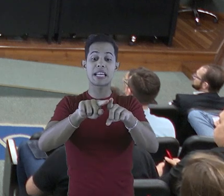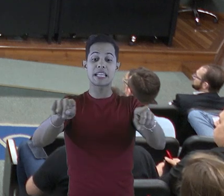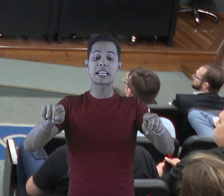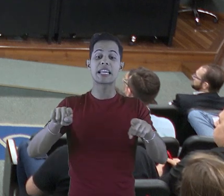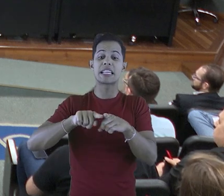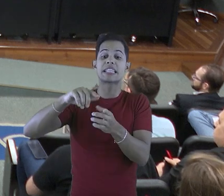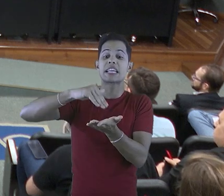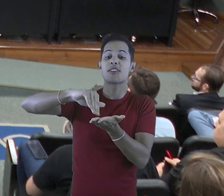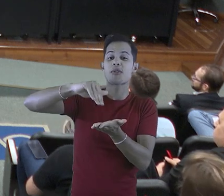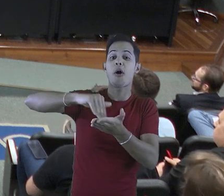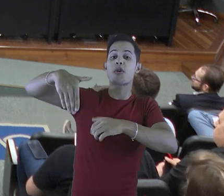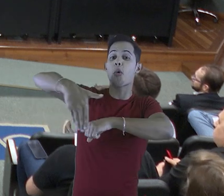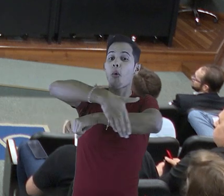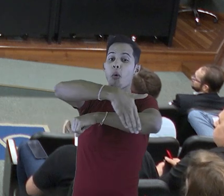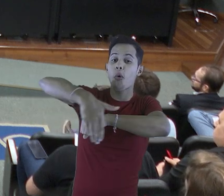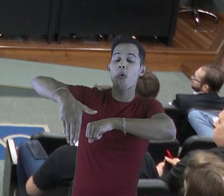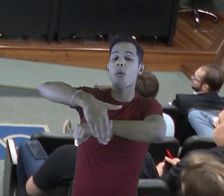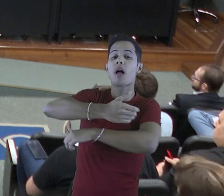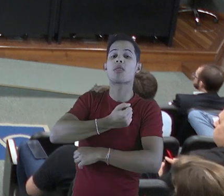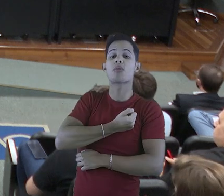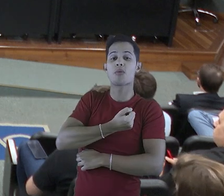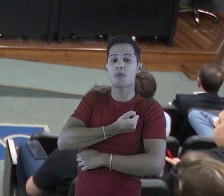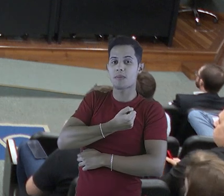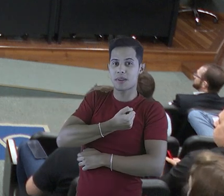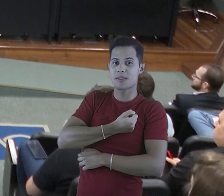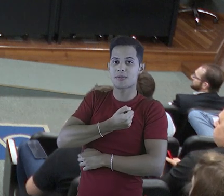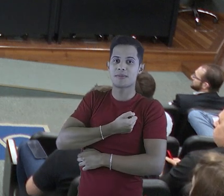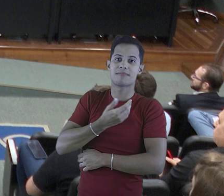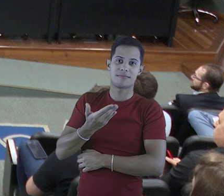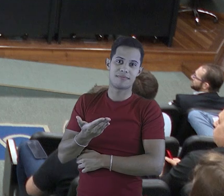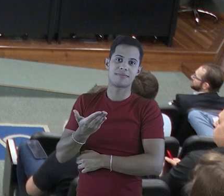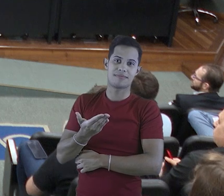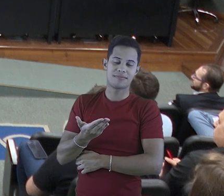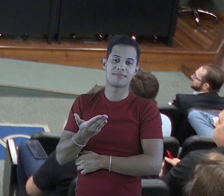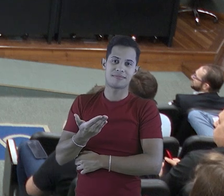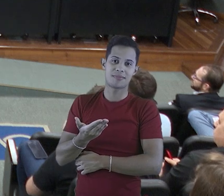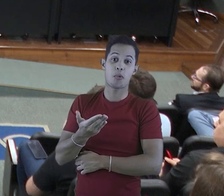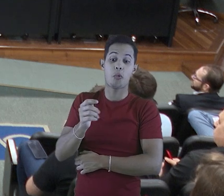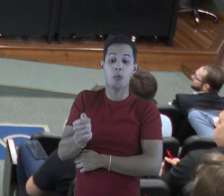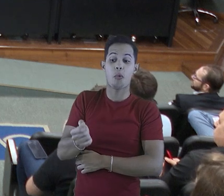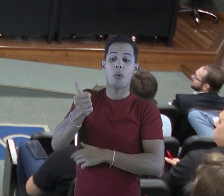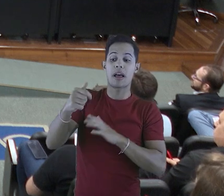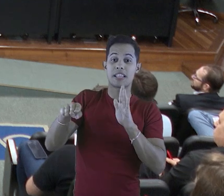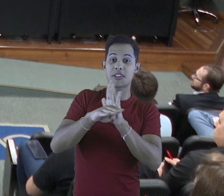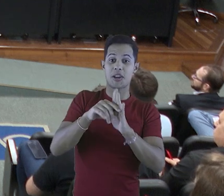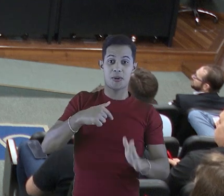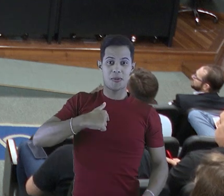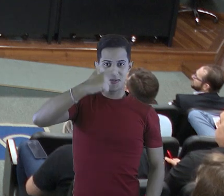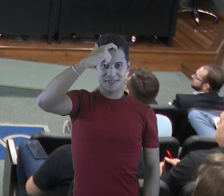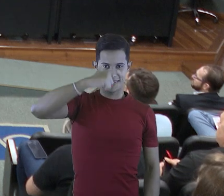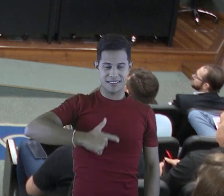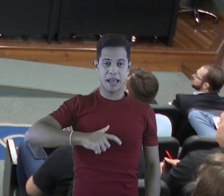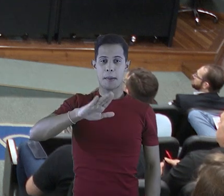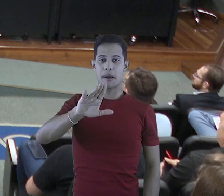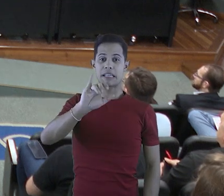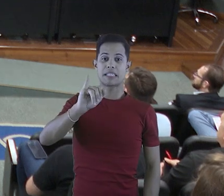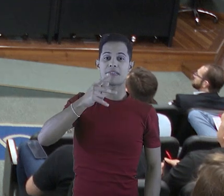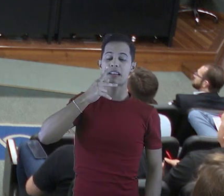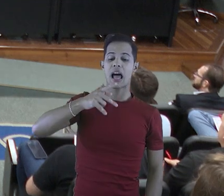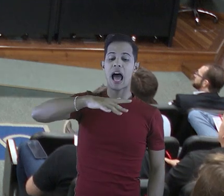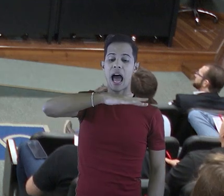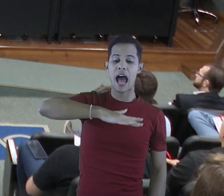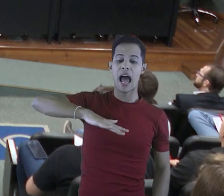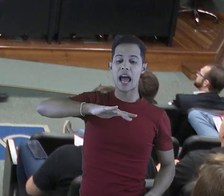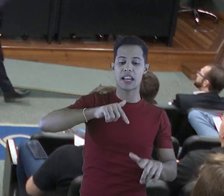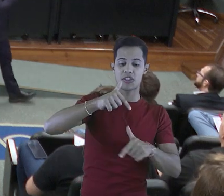780. Bom, aí já quase chegou na minha pessoa. Se falar o andar e a área de atuação,